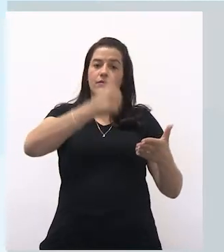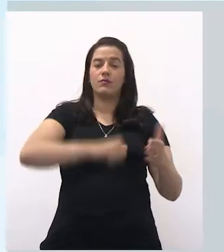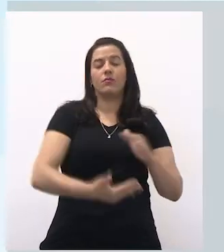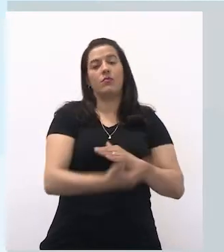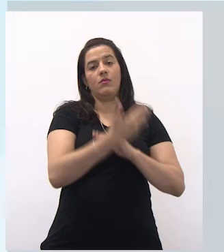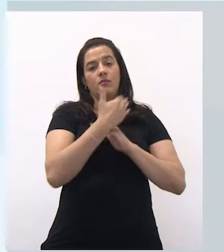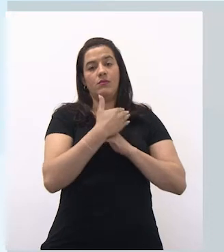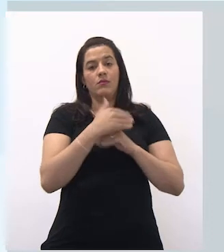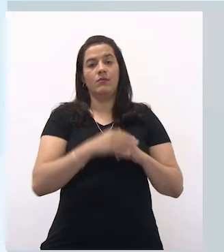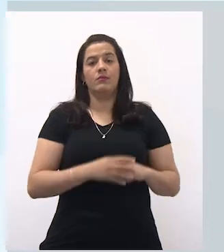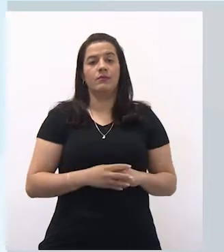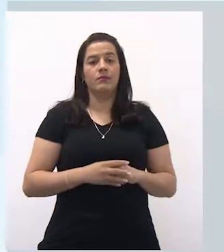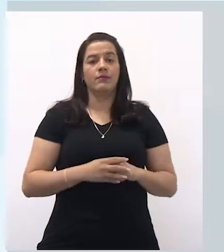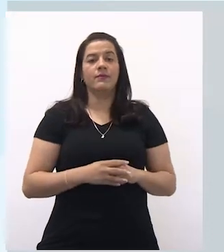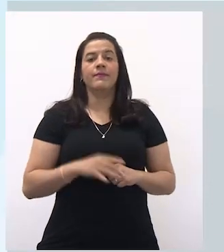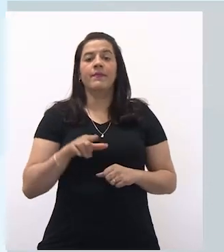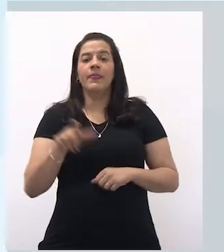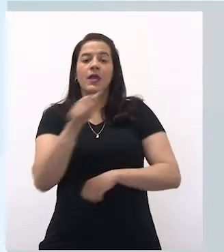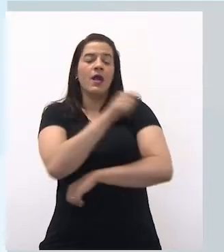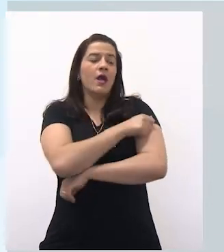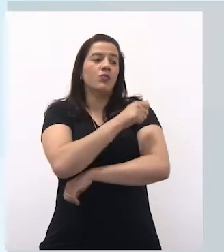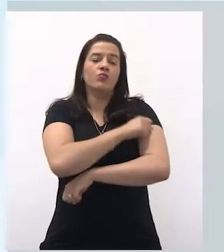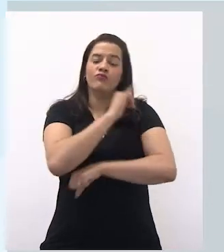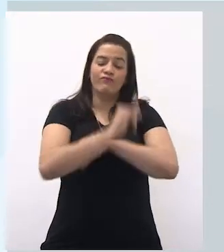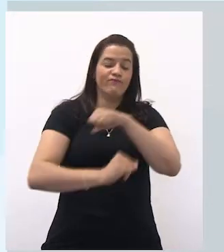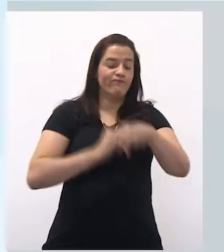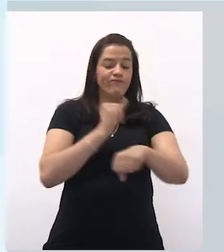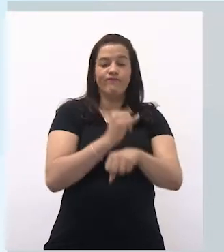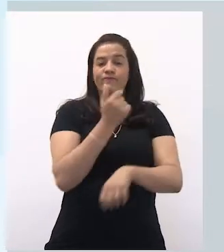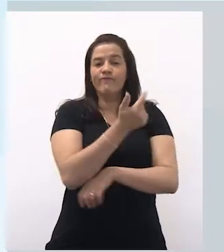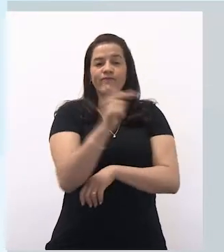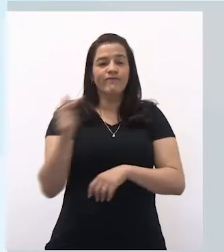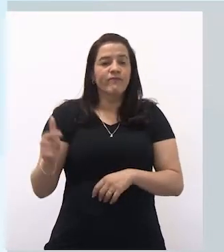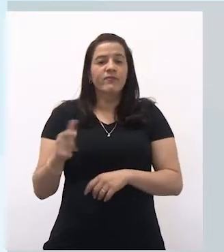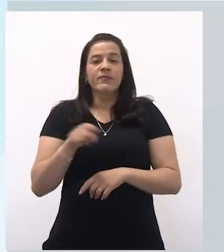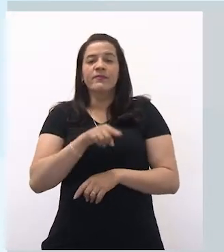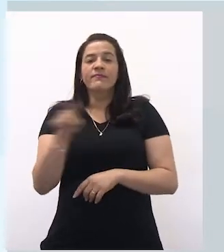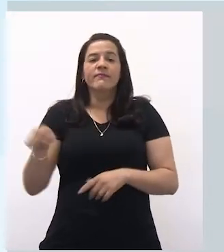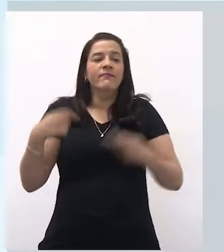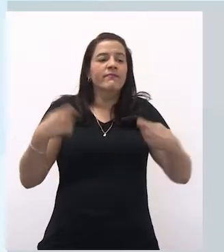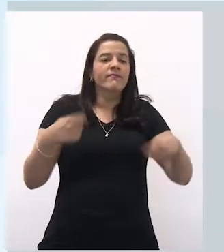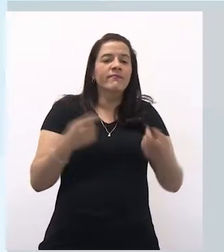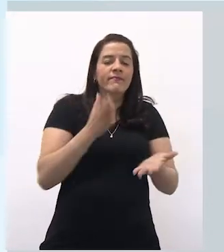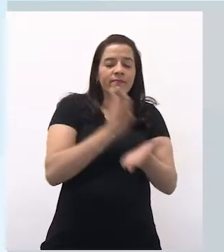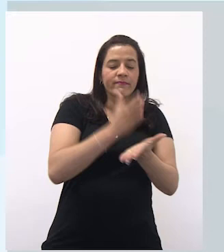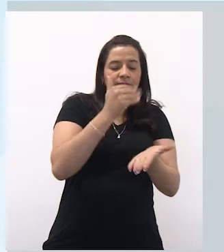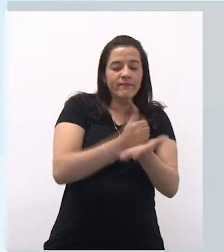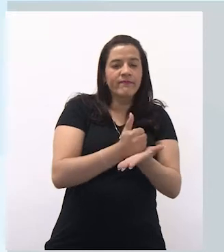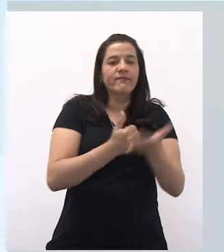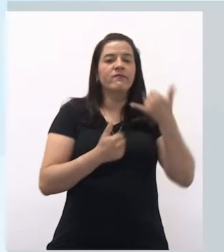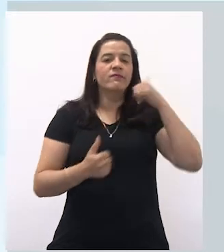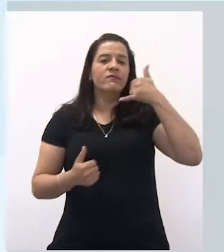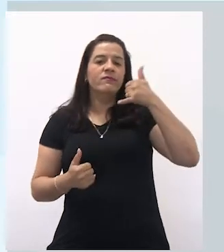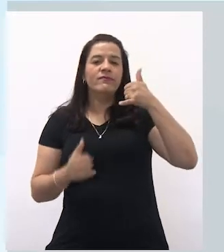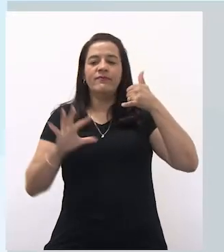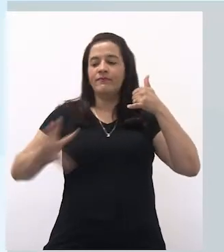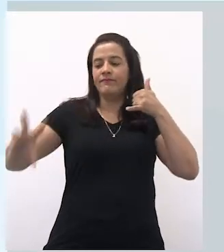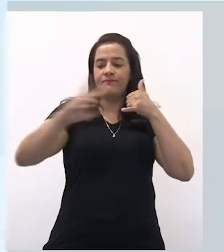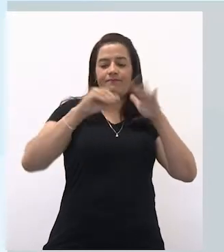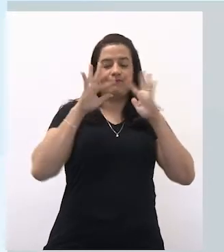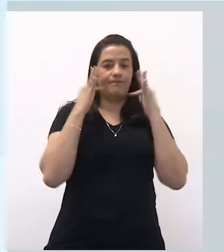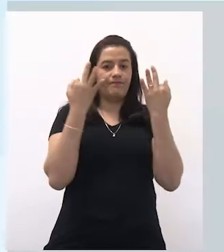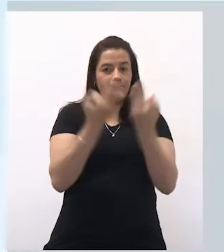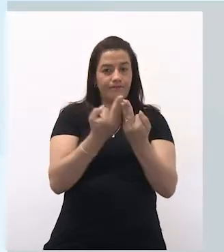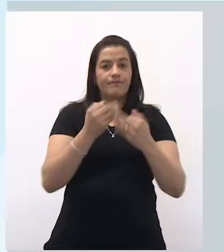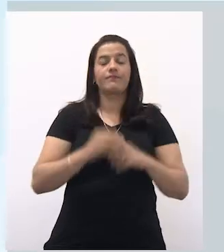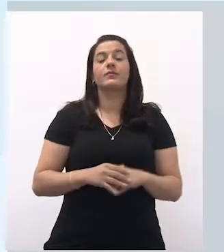nós tivemos. Aluno que não tinha internet, aluno que dividia um celular com a mãe, com os irmãos, com toda a família,